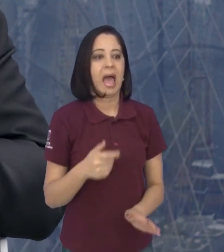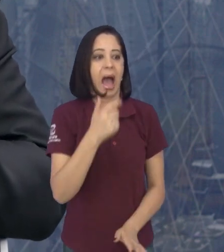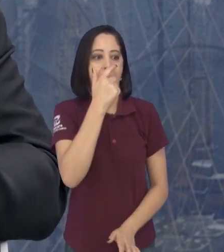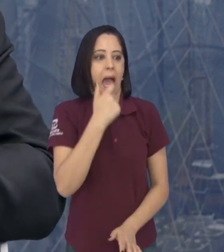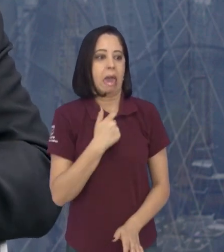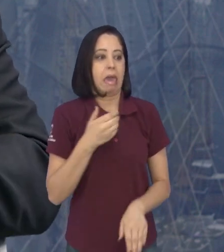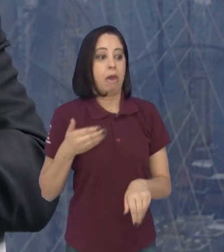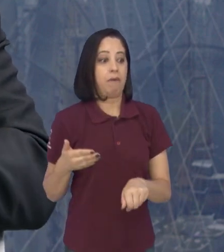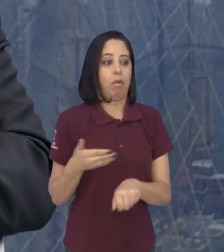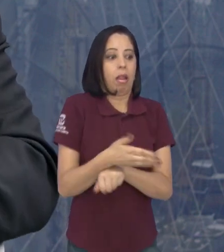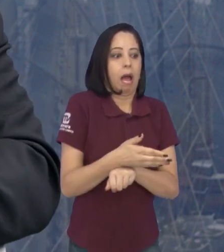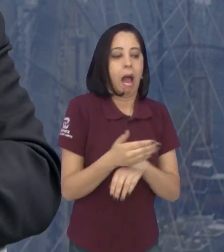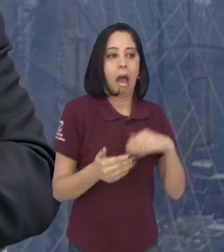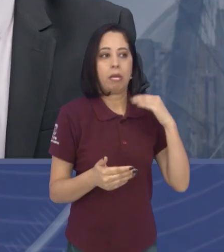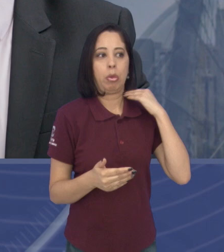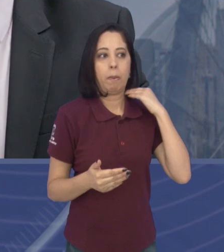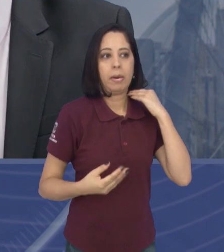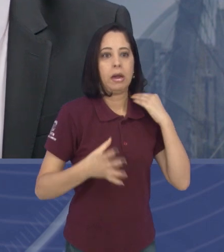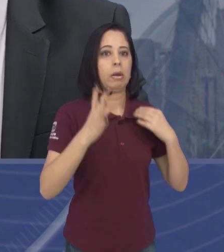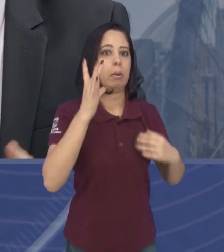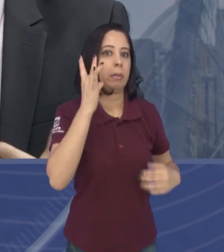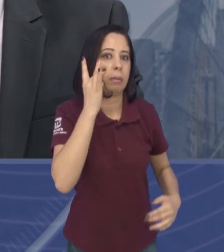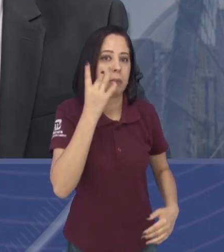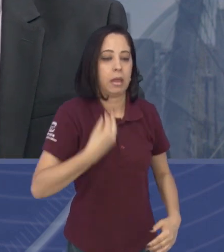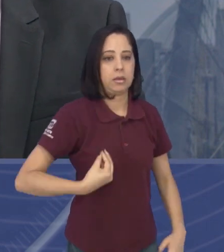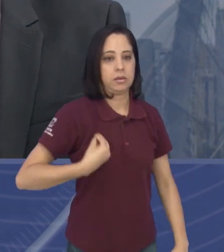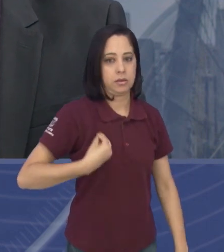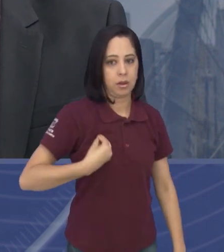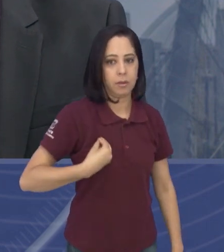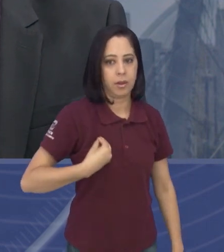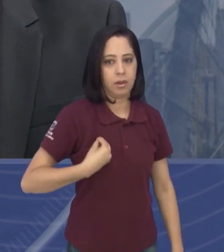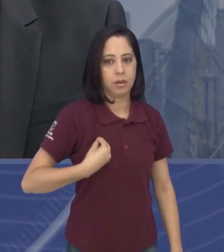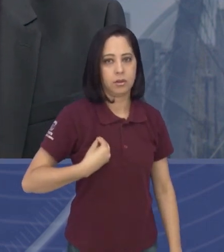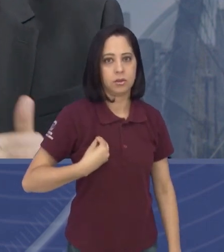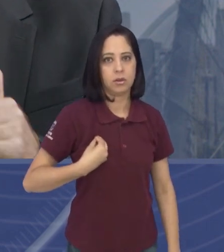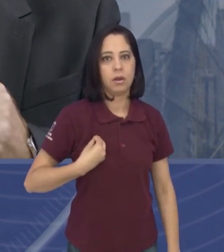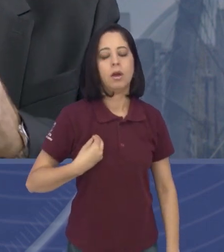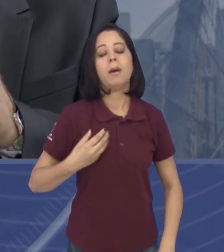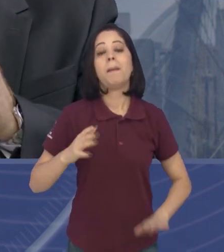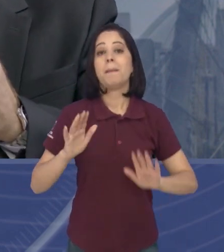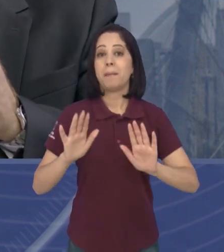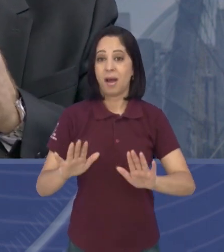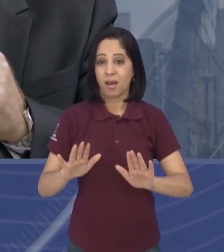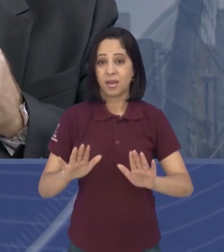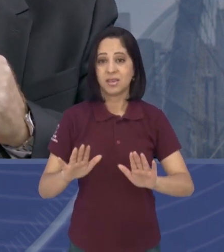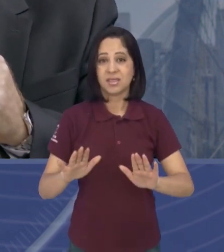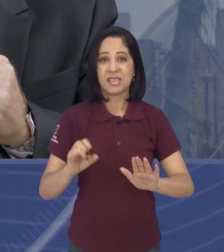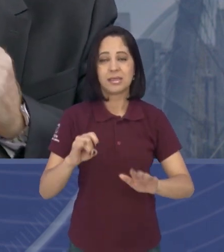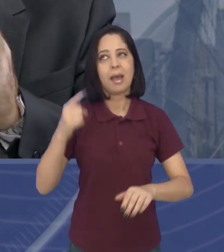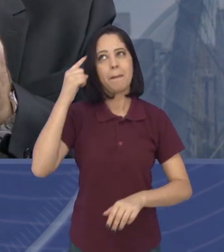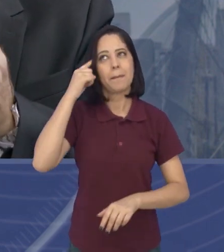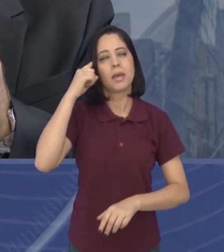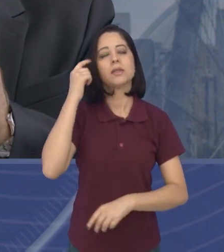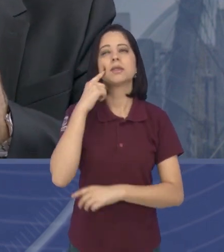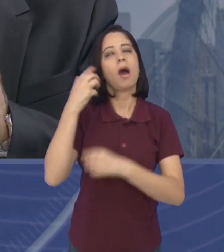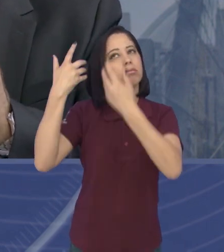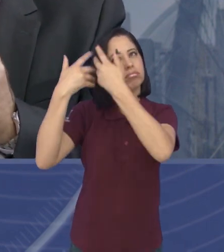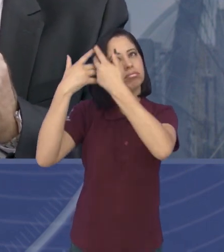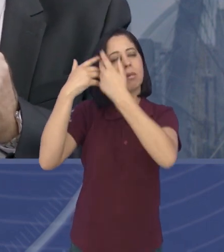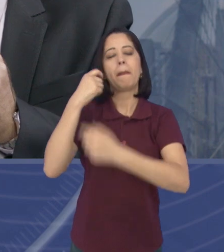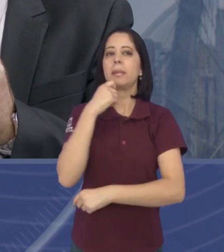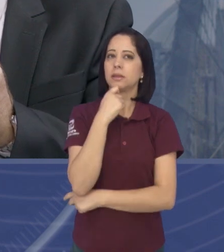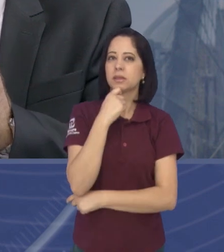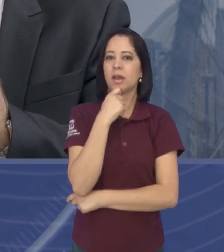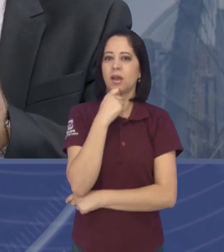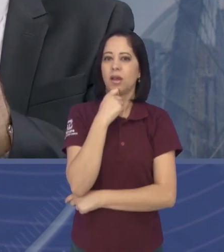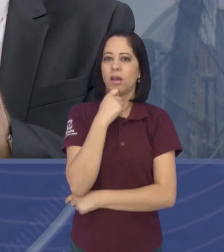na instituição, eu vou ao banco. É uma precaução isso, porém, se a gente parar para filosofar um pouquinho, né, chega